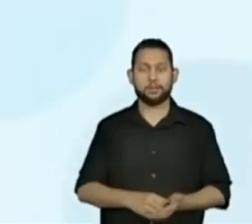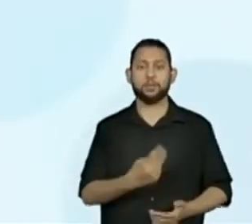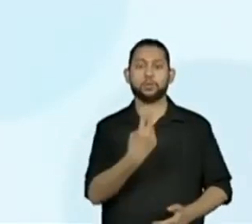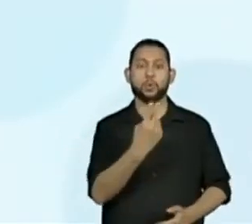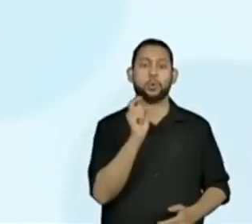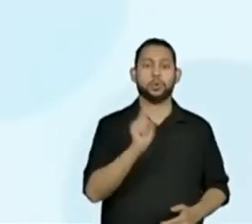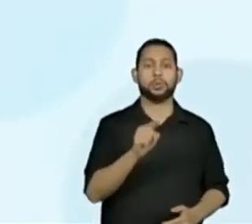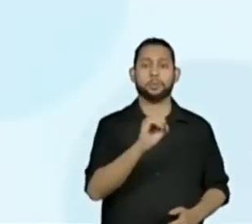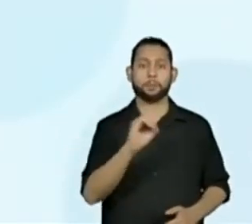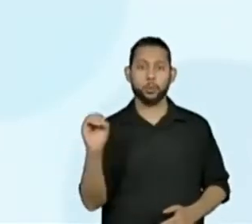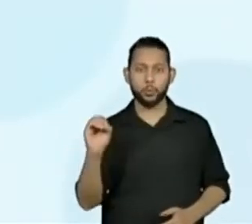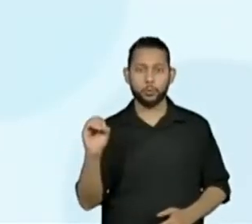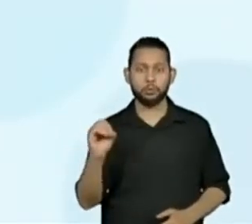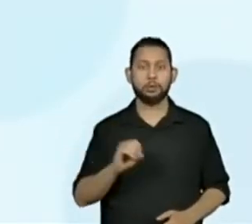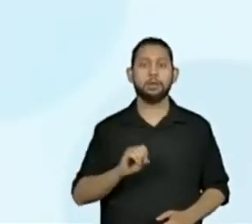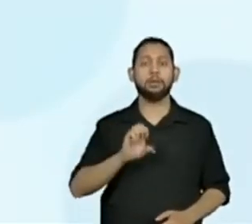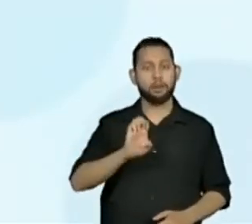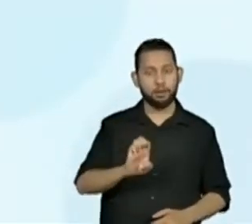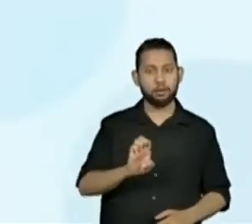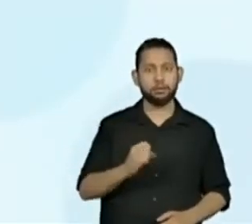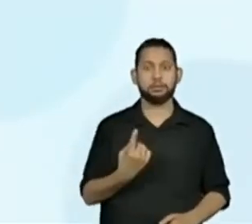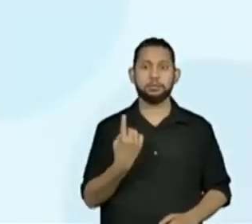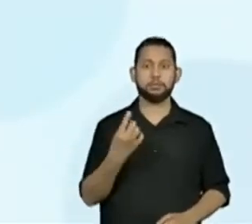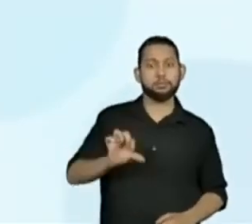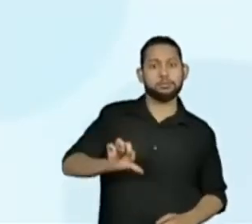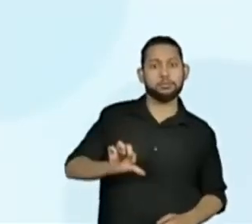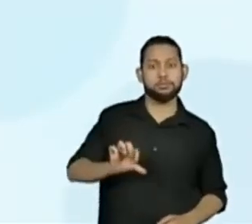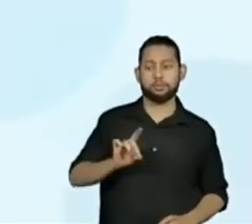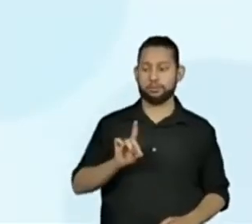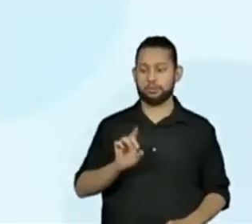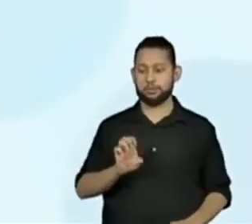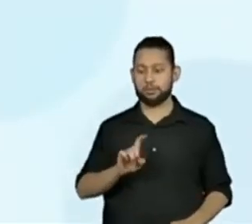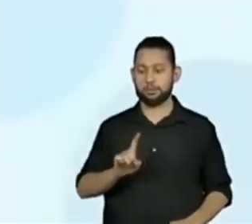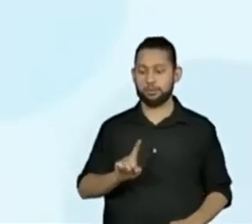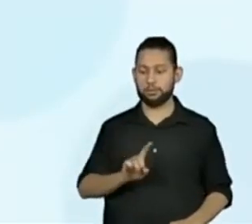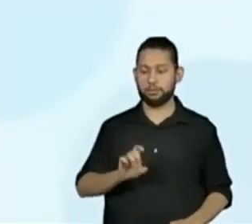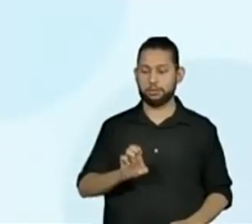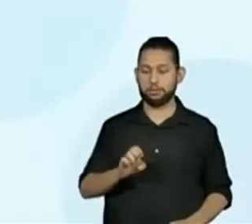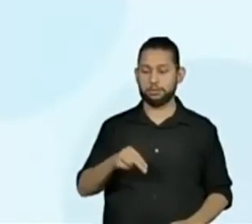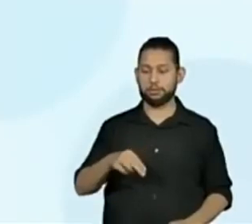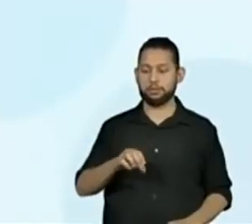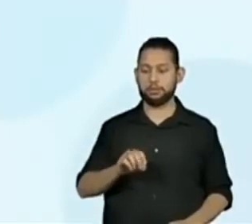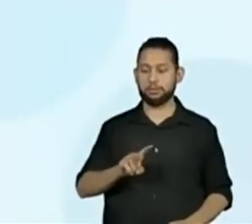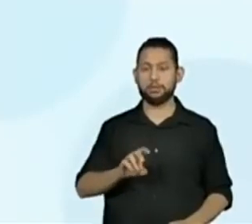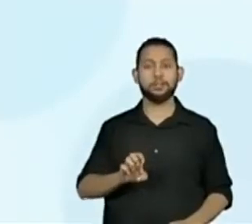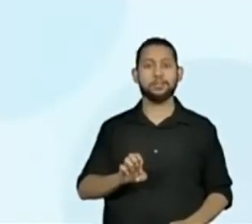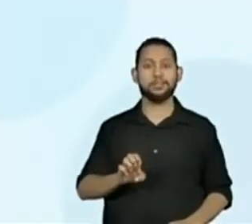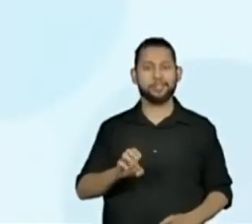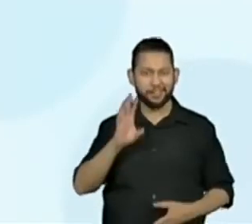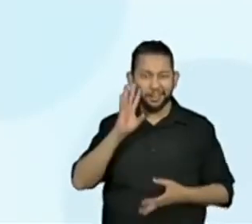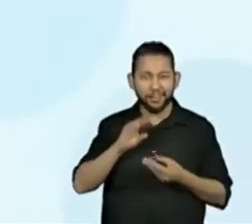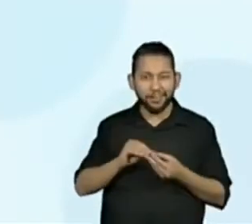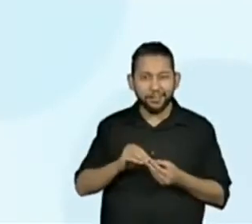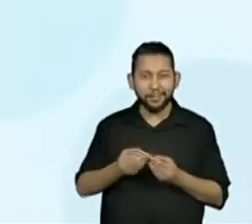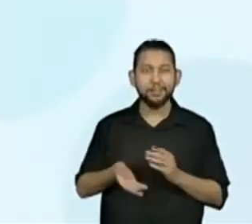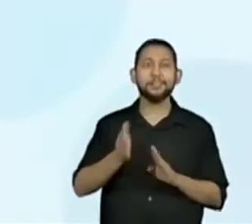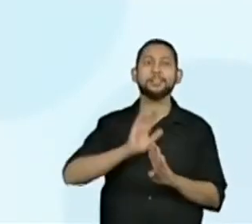de realizar a leitura, eu não conto esse zero aqui, eu não preciso falá-lo, ok? Então,